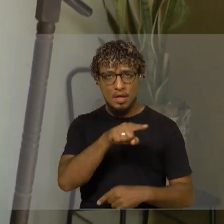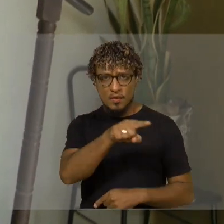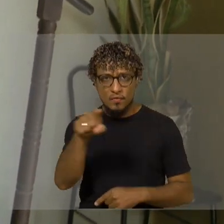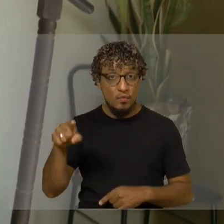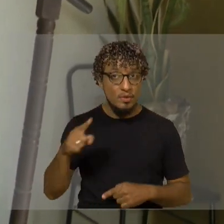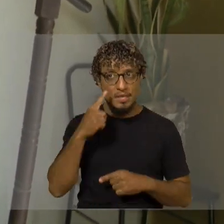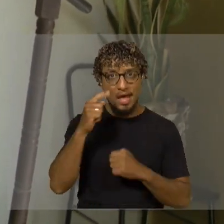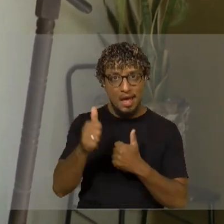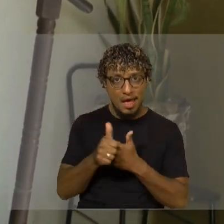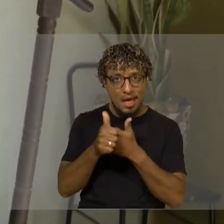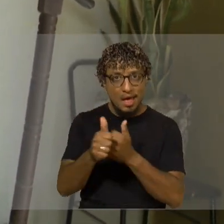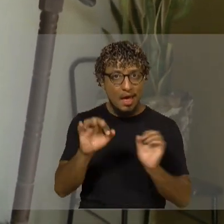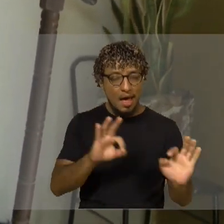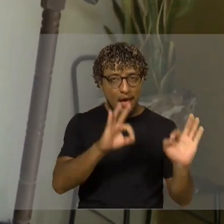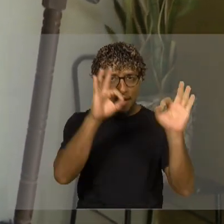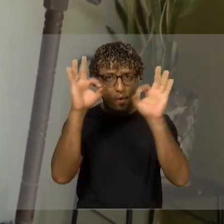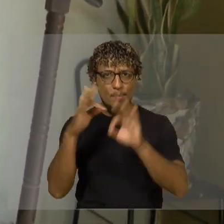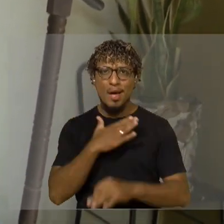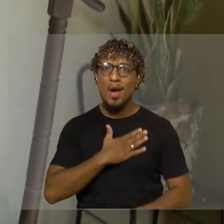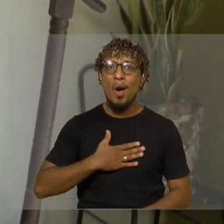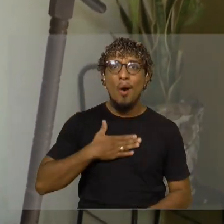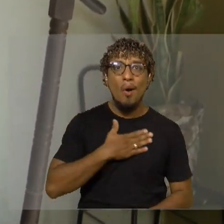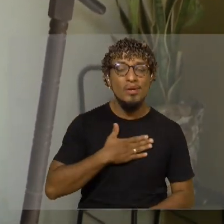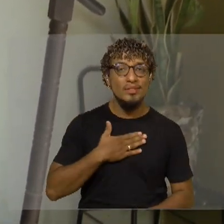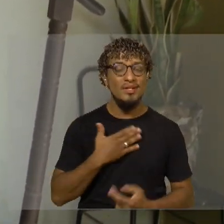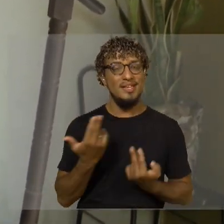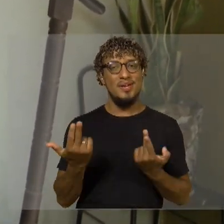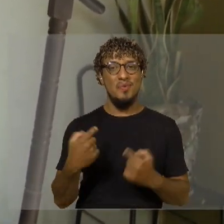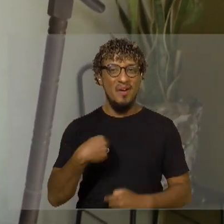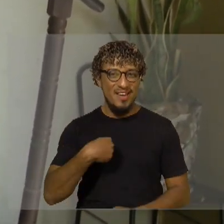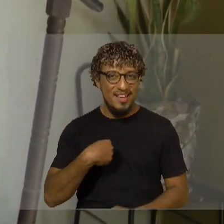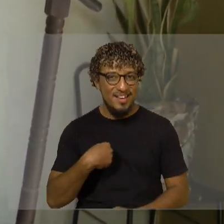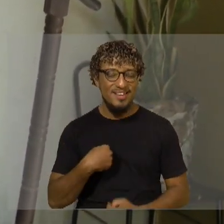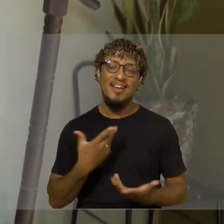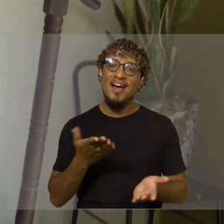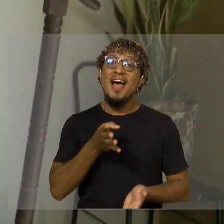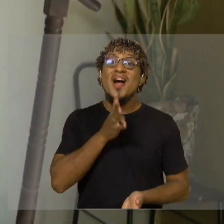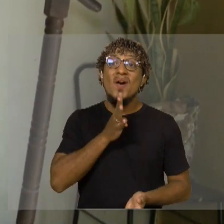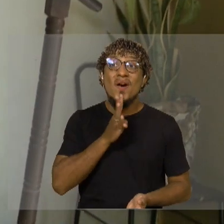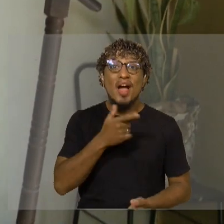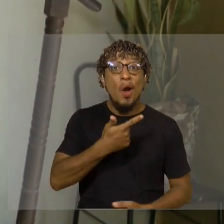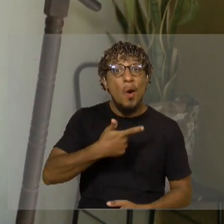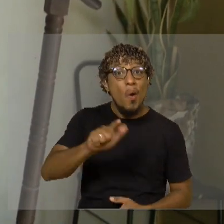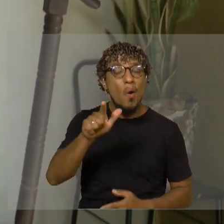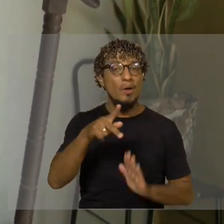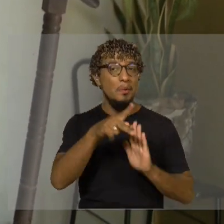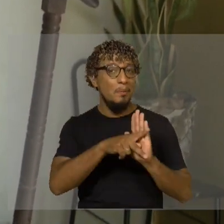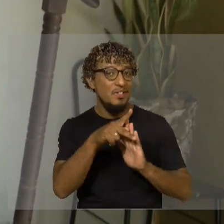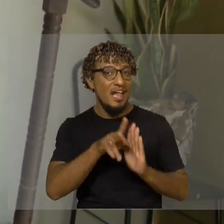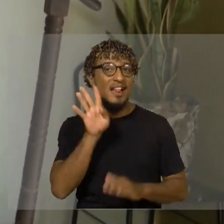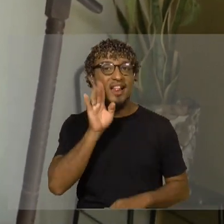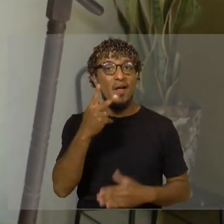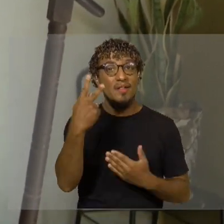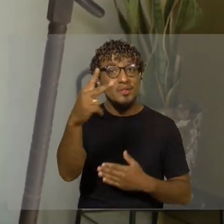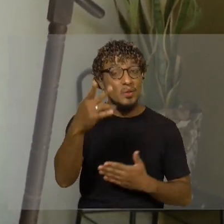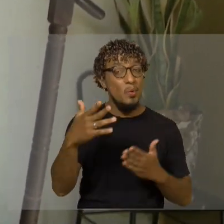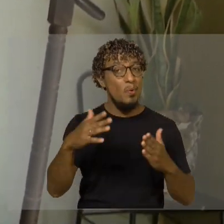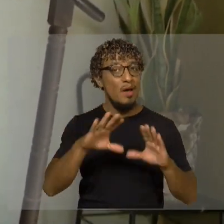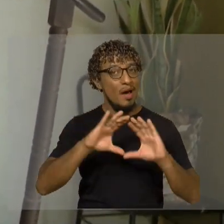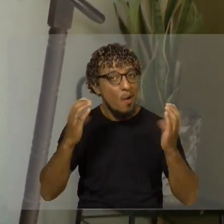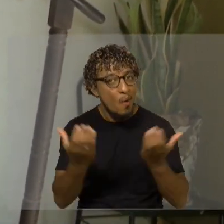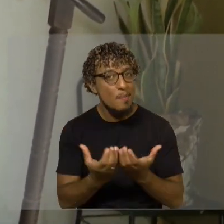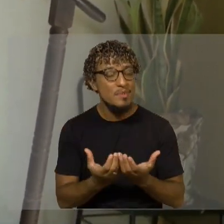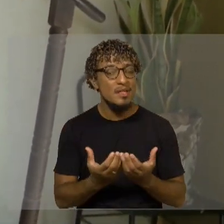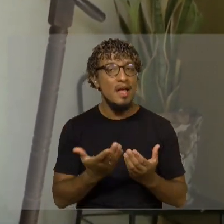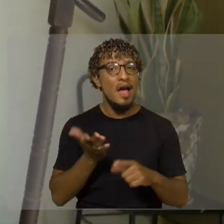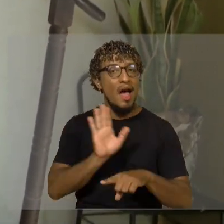que acompanhou esse projeto até aqui e gostou dele tanto quanto eu, se você conhece algum projeto tão legal quanto esse aí na sua comunidade, que também